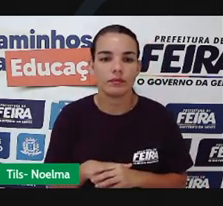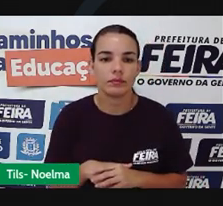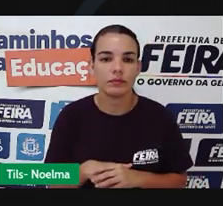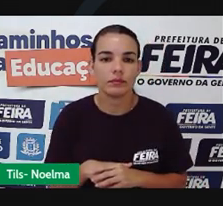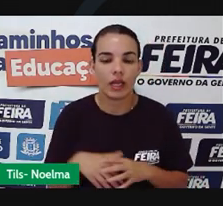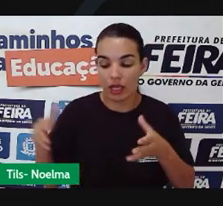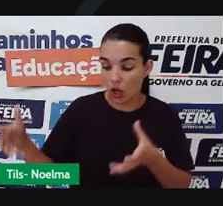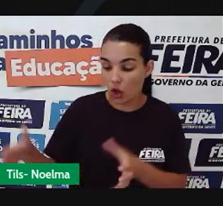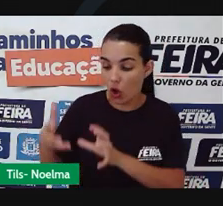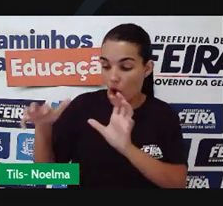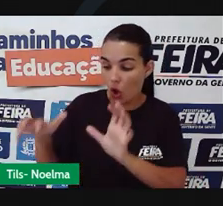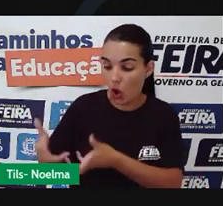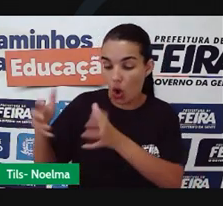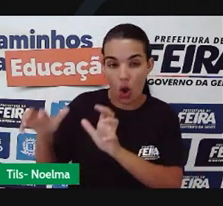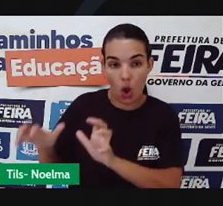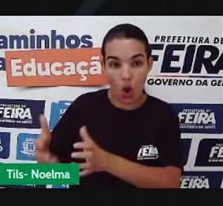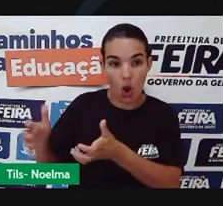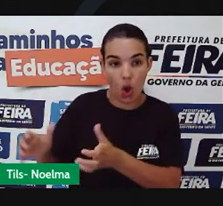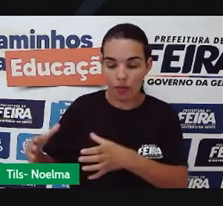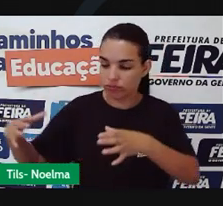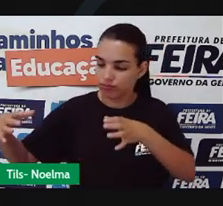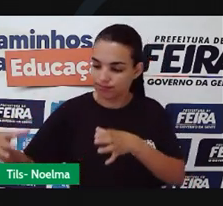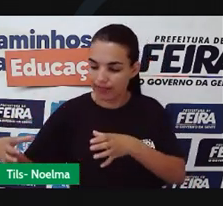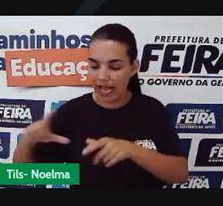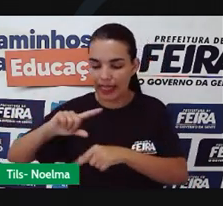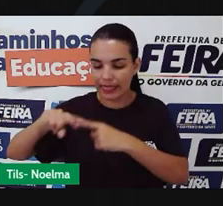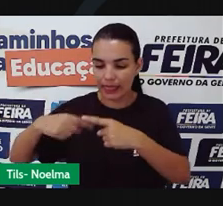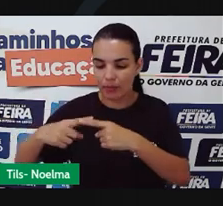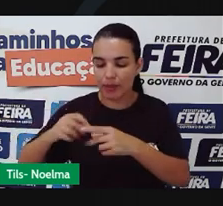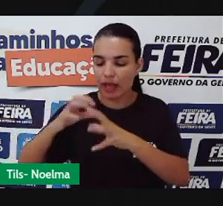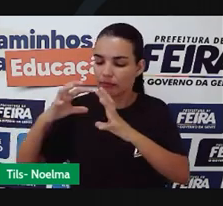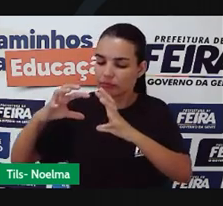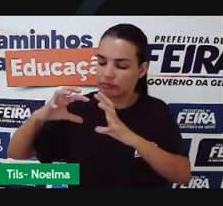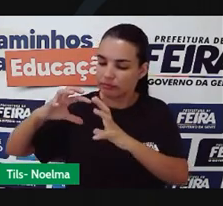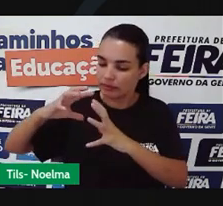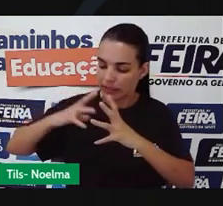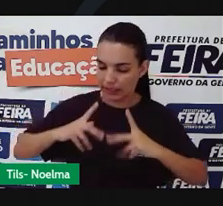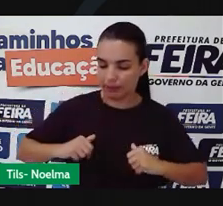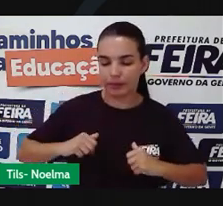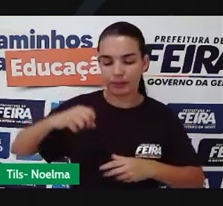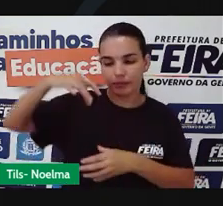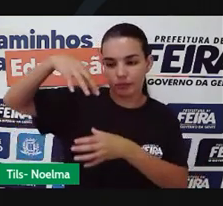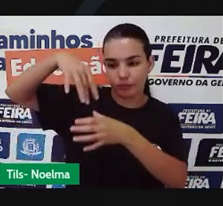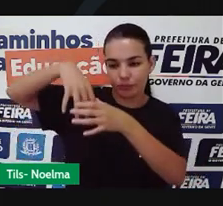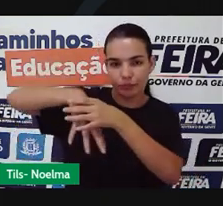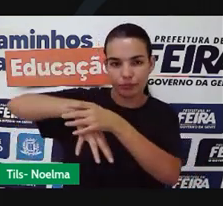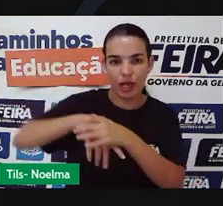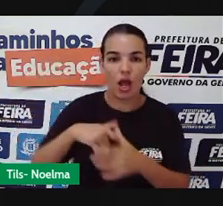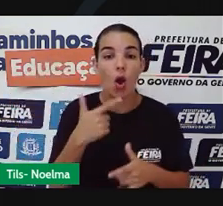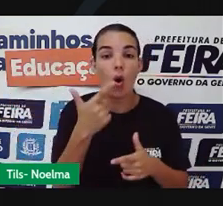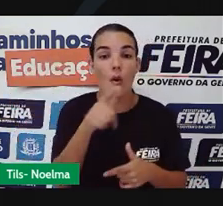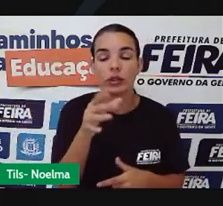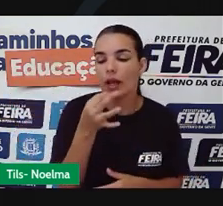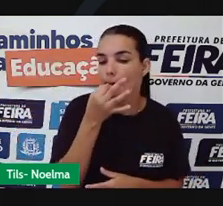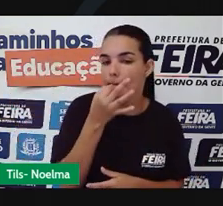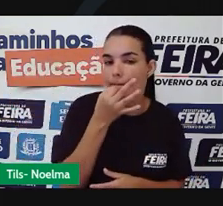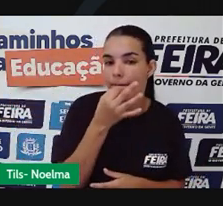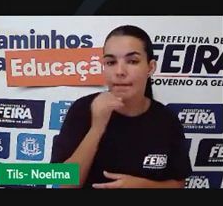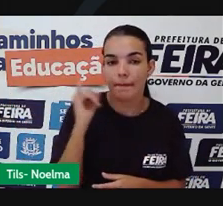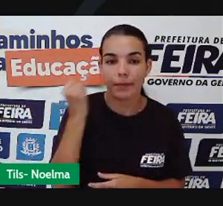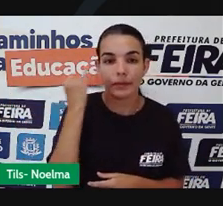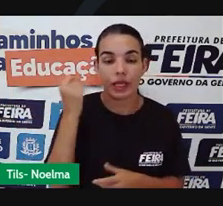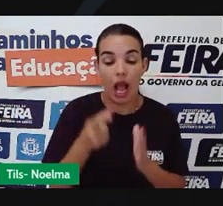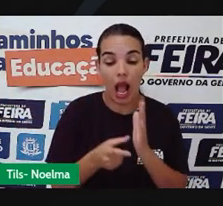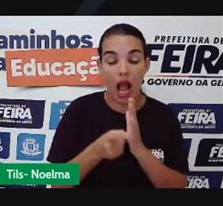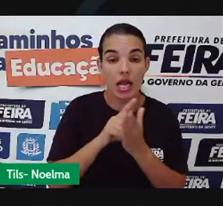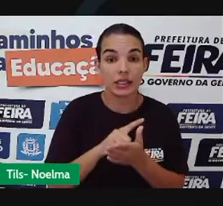coloca os alimentos na bacia por 15 minutos depois lave-os em Água corrente a outra dica importante é antes